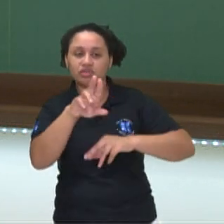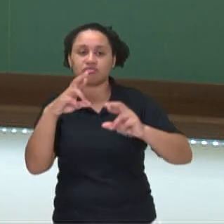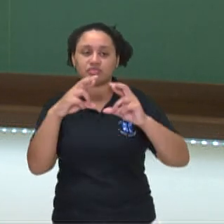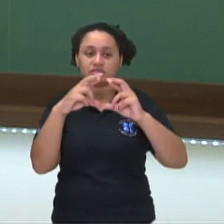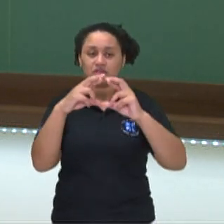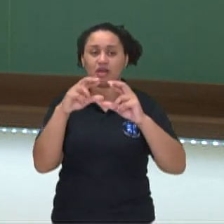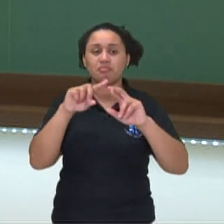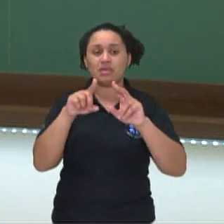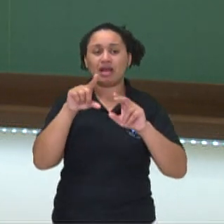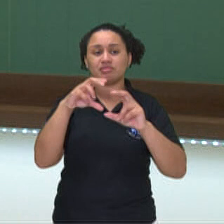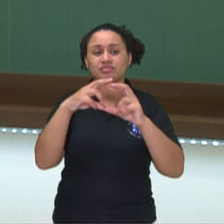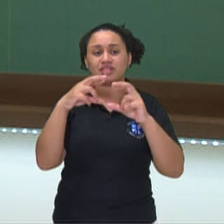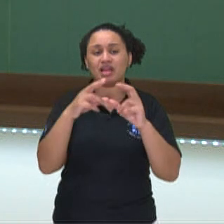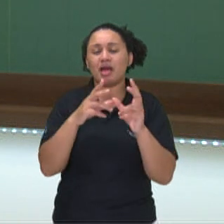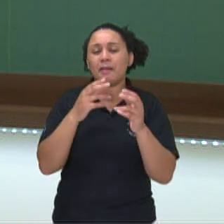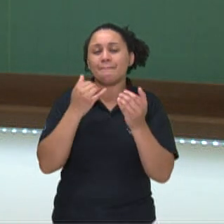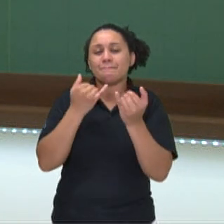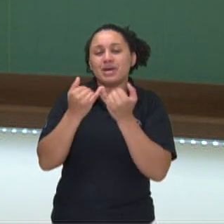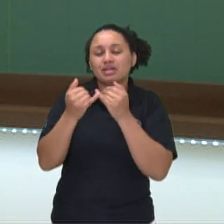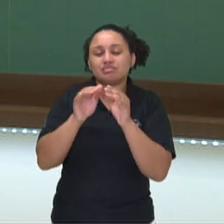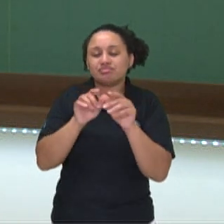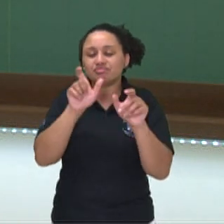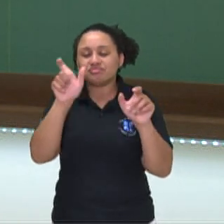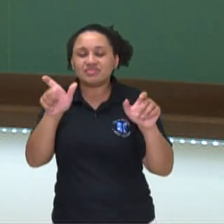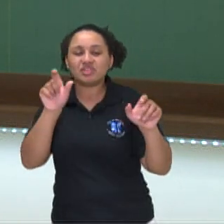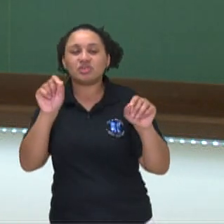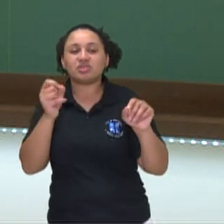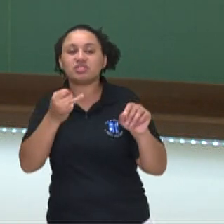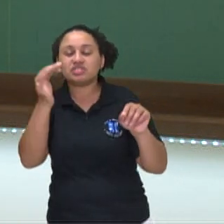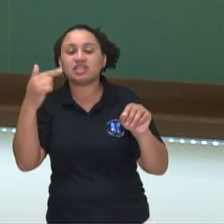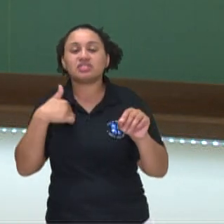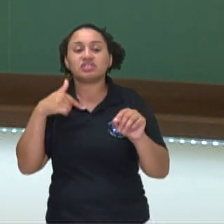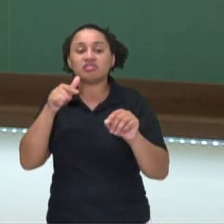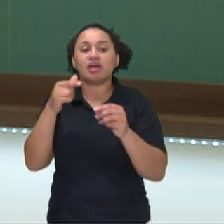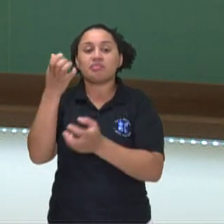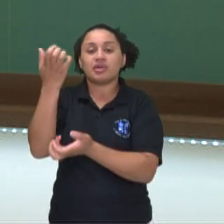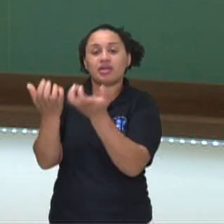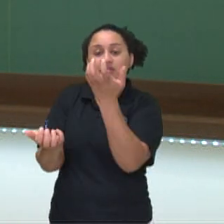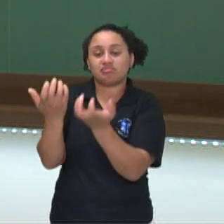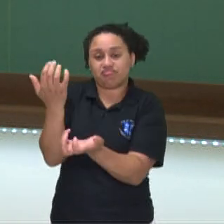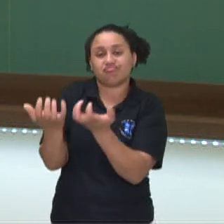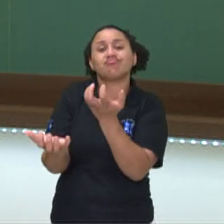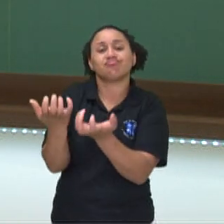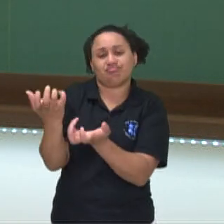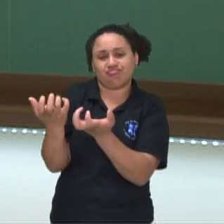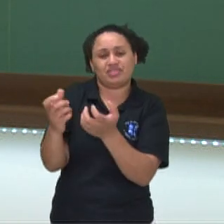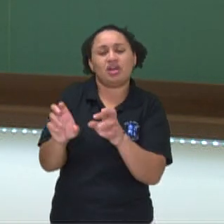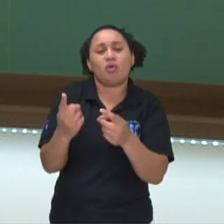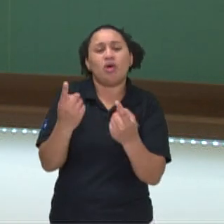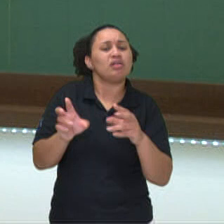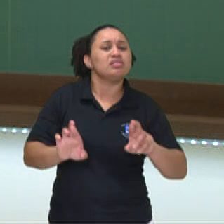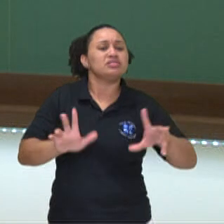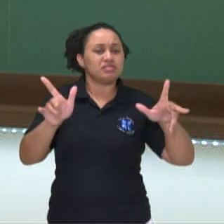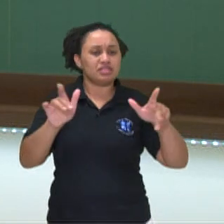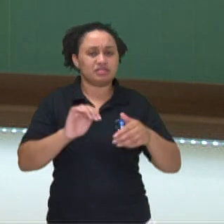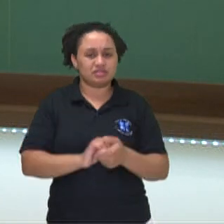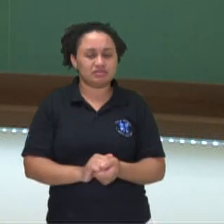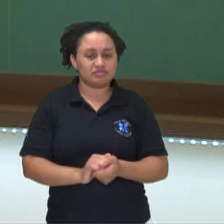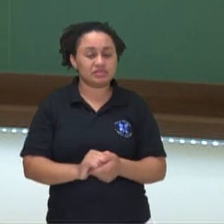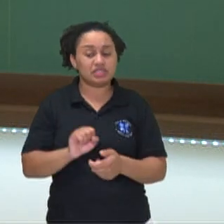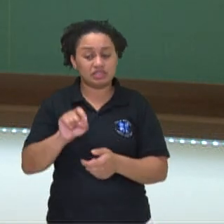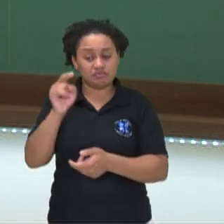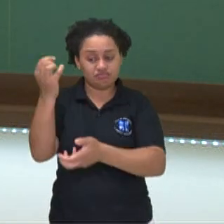essa parcela é praticamente a mesmo tanto que vai para a incineração. A grande diferença é que quando nós